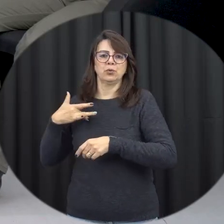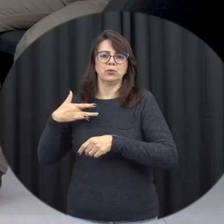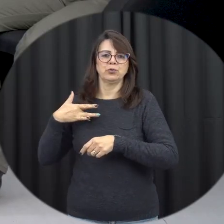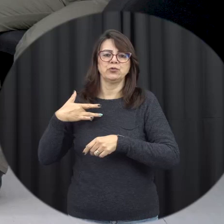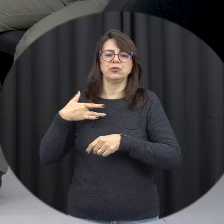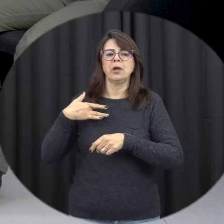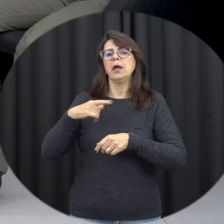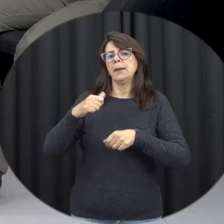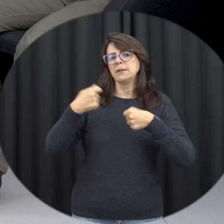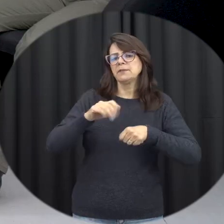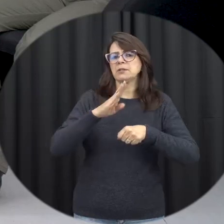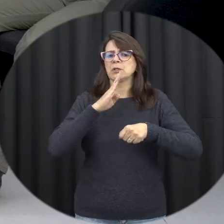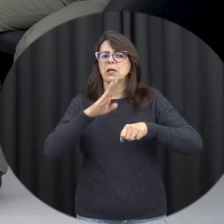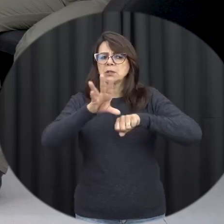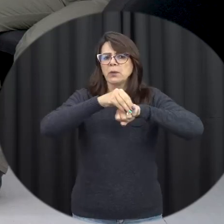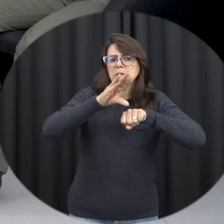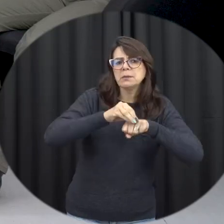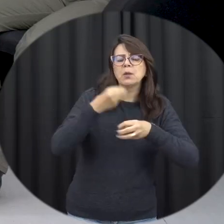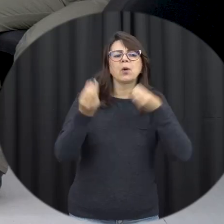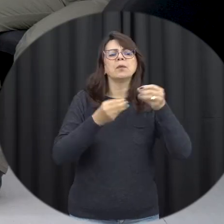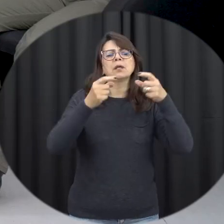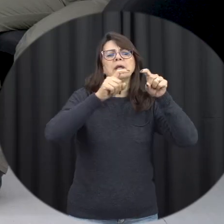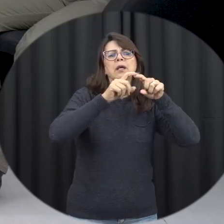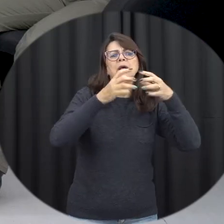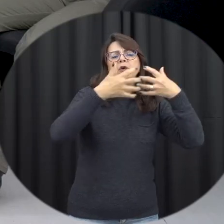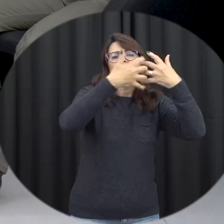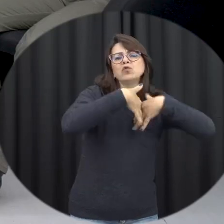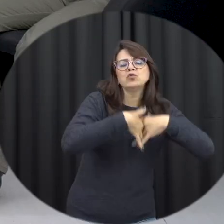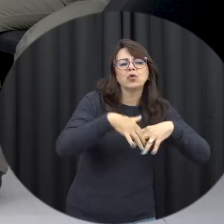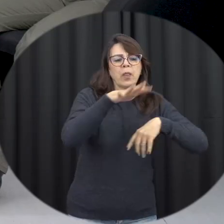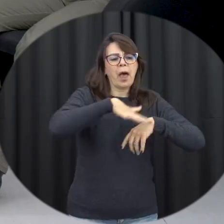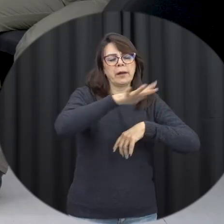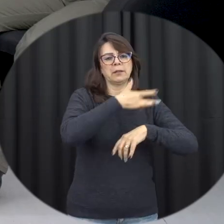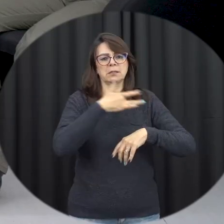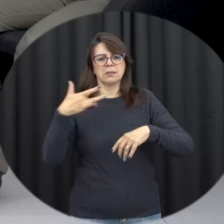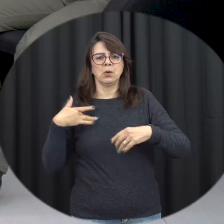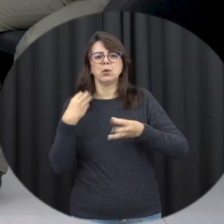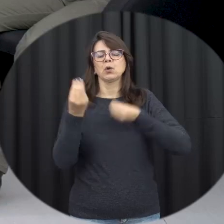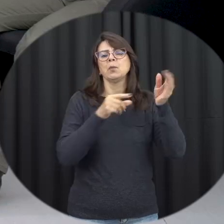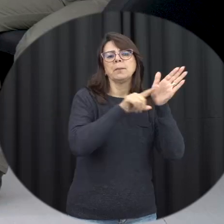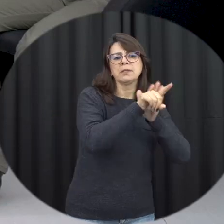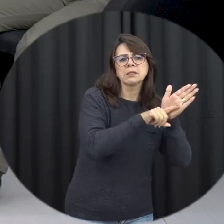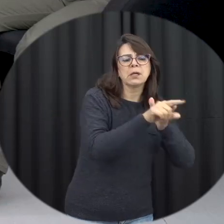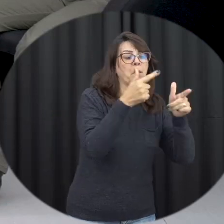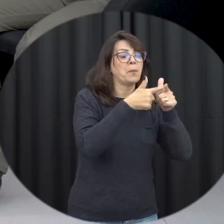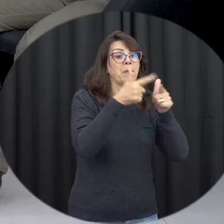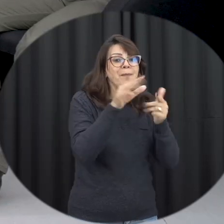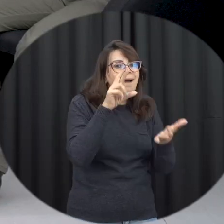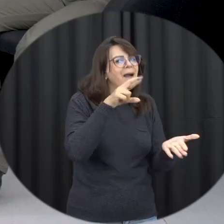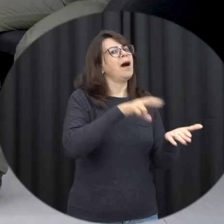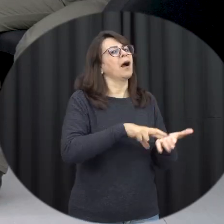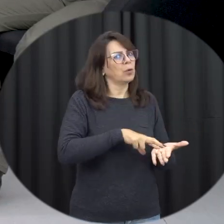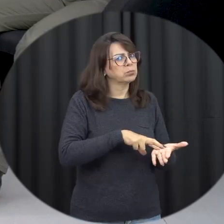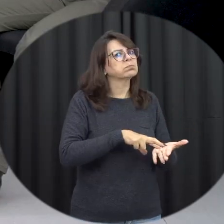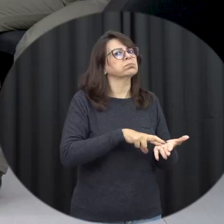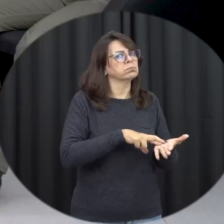para a saúde, que tivesse conhecimento de como funciona o sistema de saúde, como fazer pesquisa com problemas